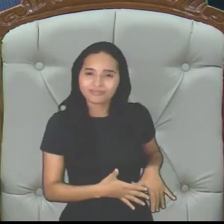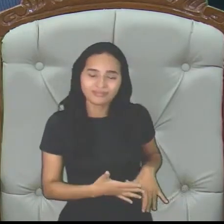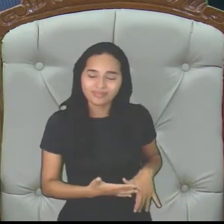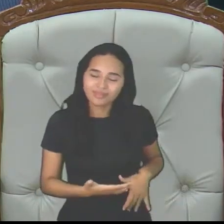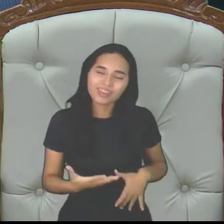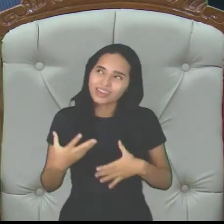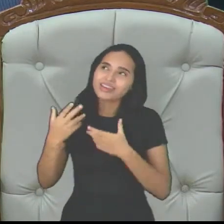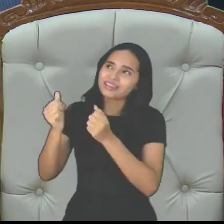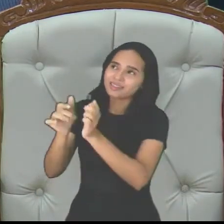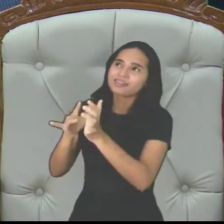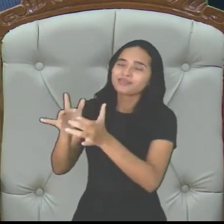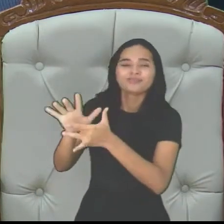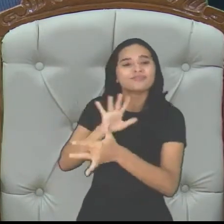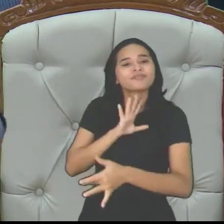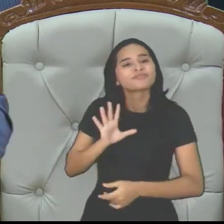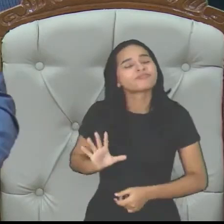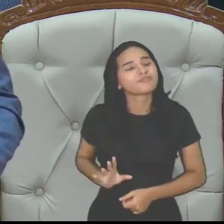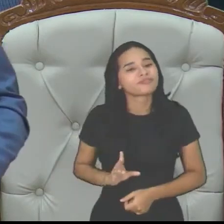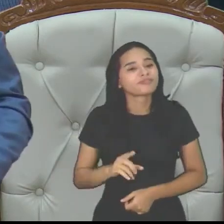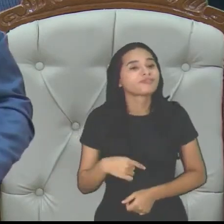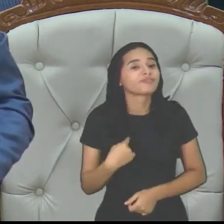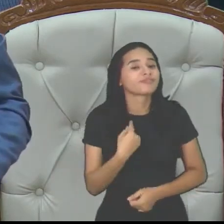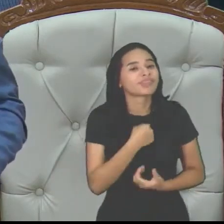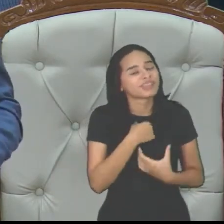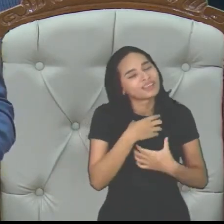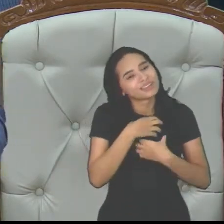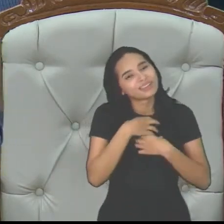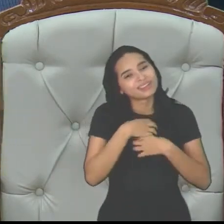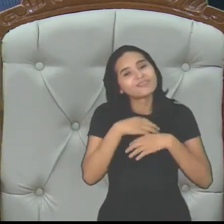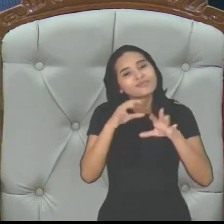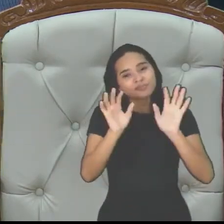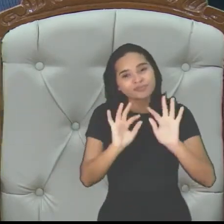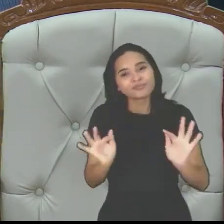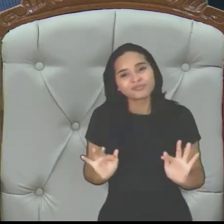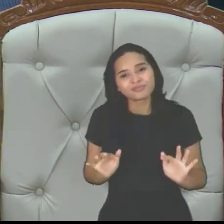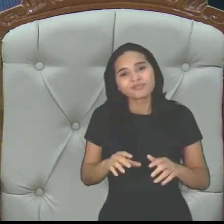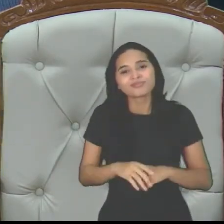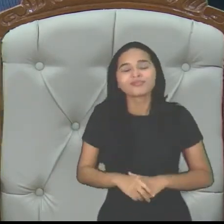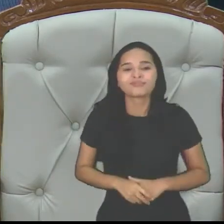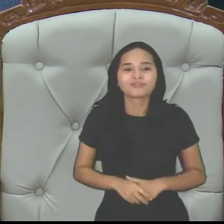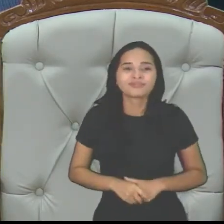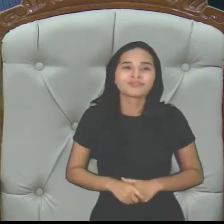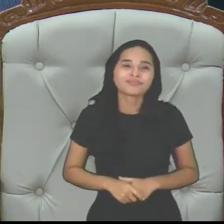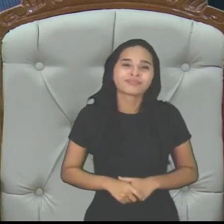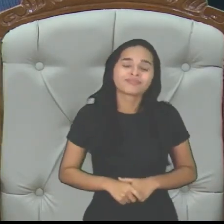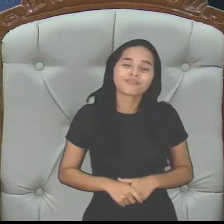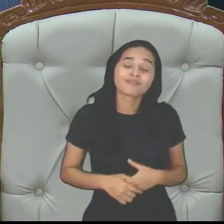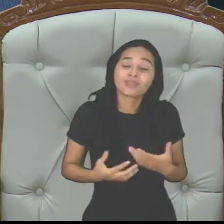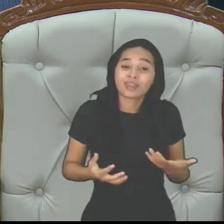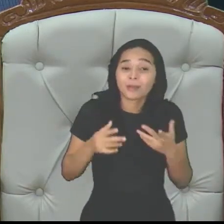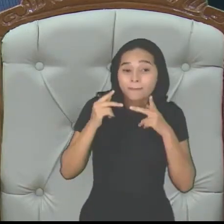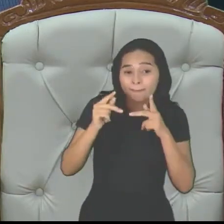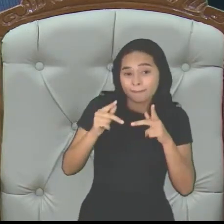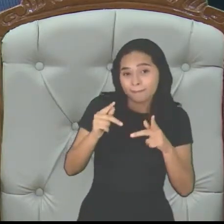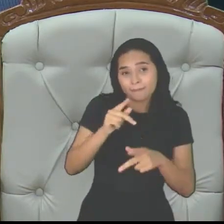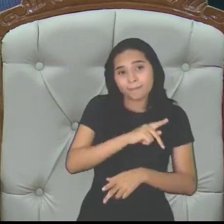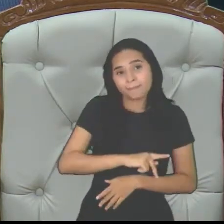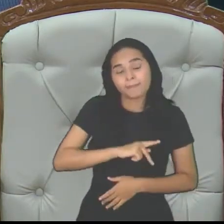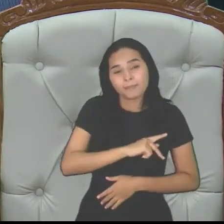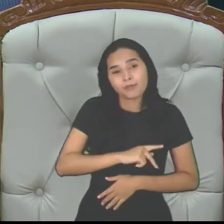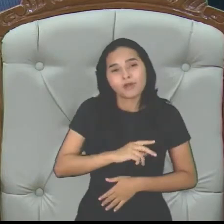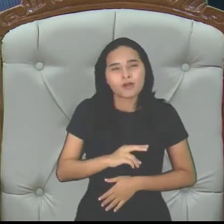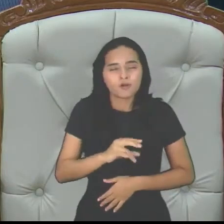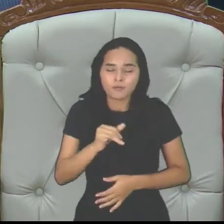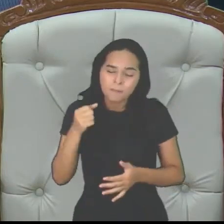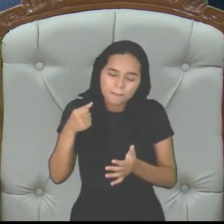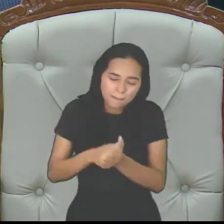Cristo. E nós ficamos muito felizes com isso. E apesar da pregação de Paulo, Paulo vai ser